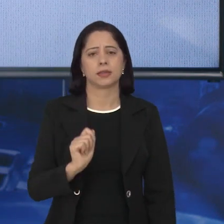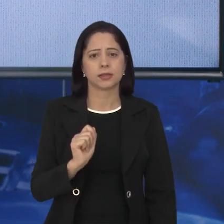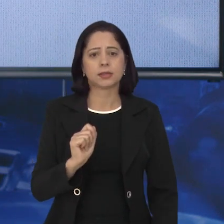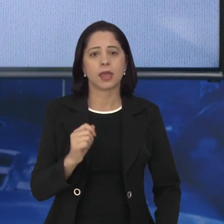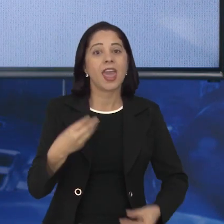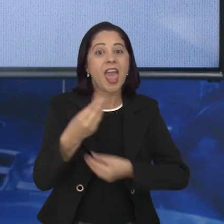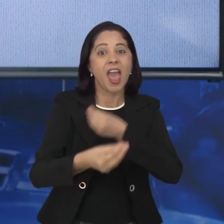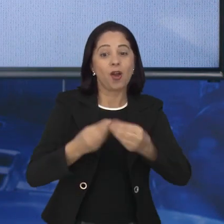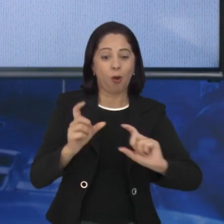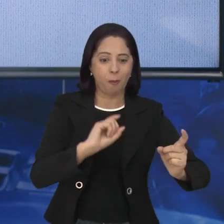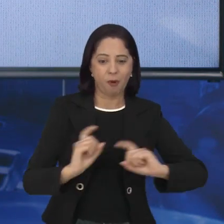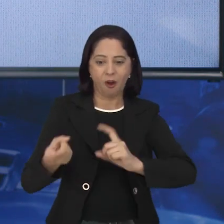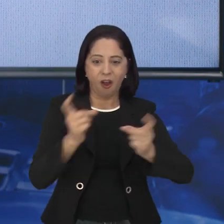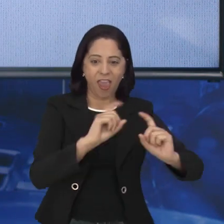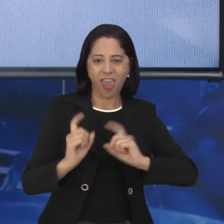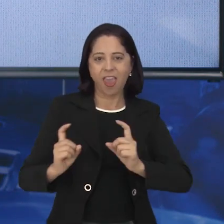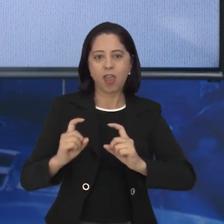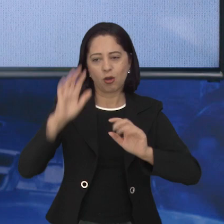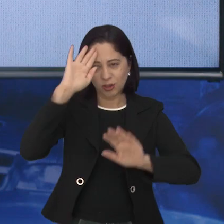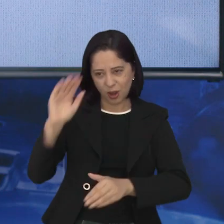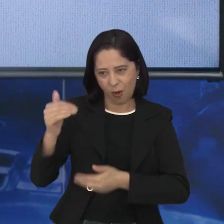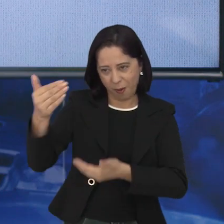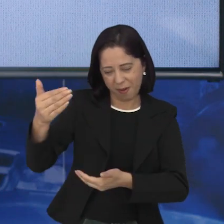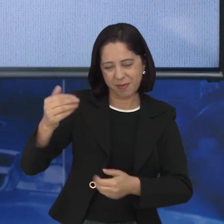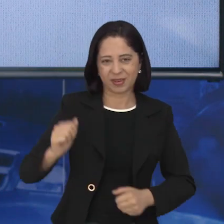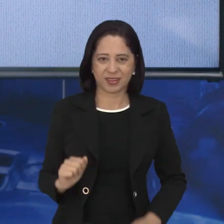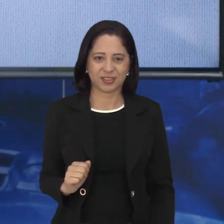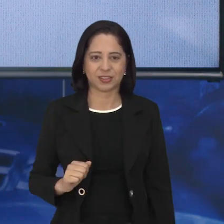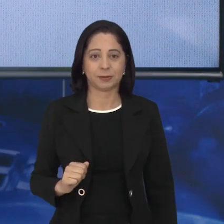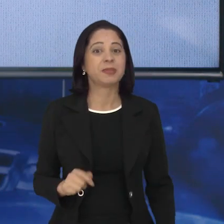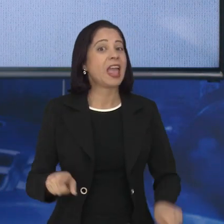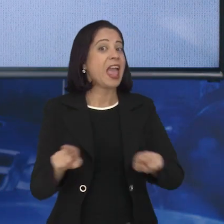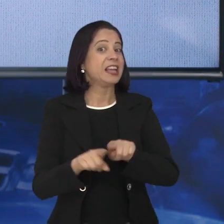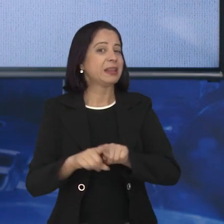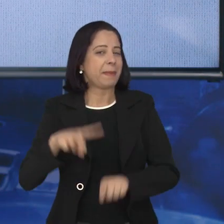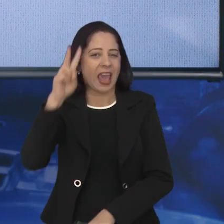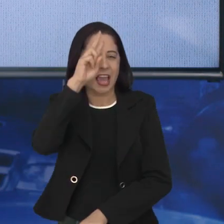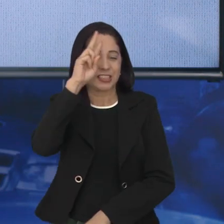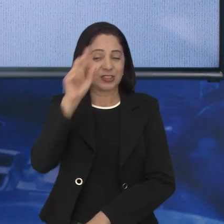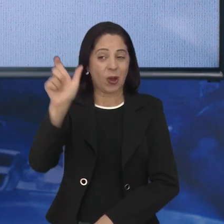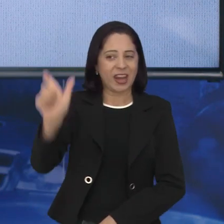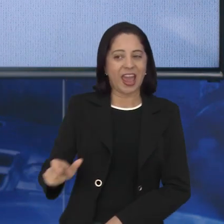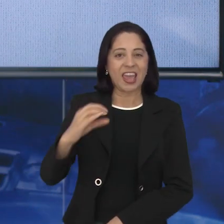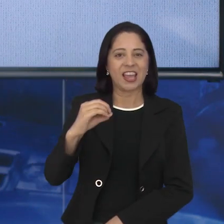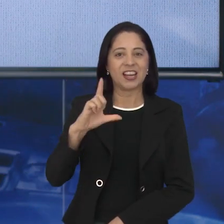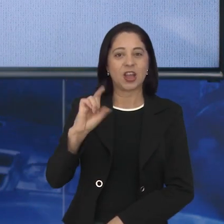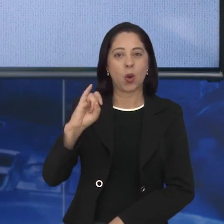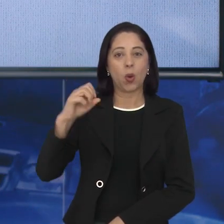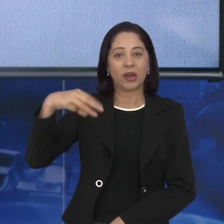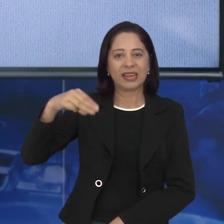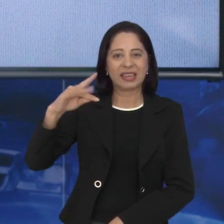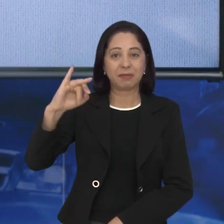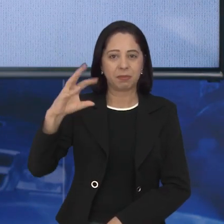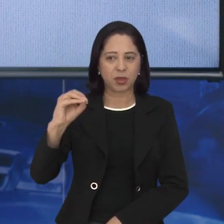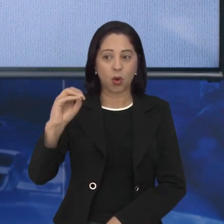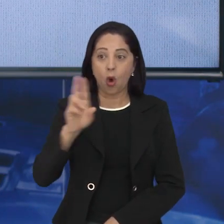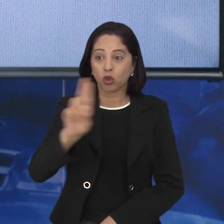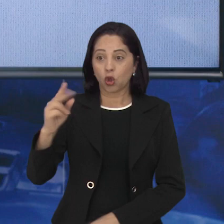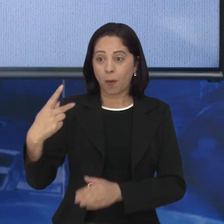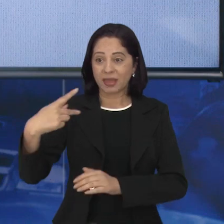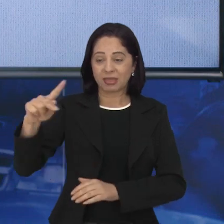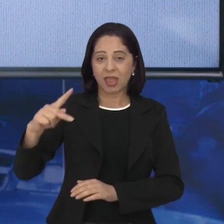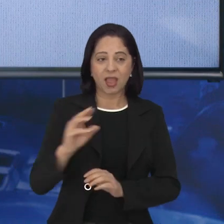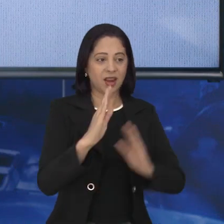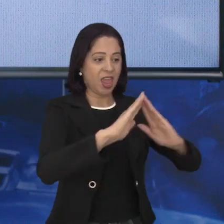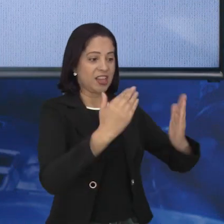vai saber também o que são e como funcionam as sessões solenes da Câmara Municipal tem ainda hisória de Olímpio Catão que dá